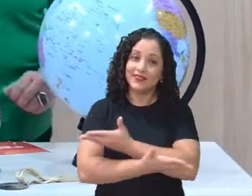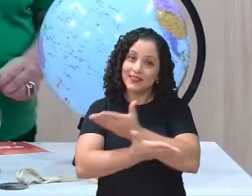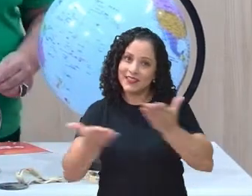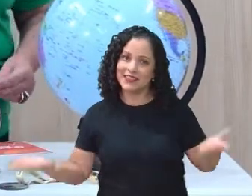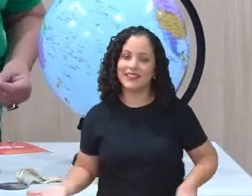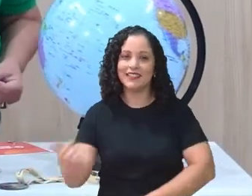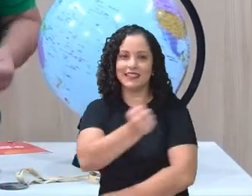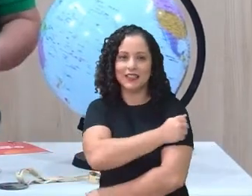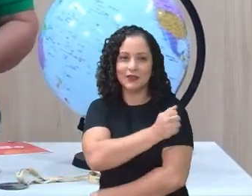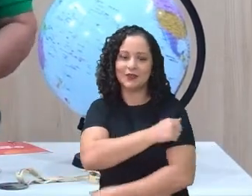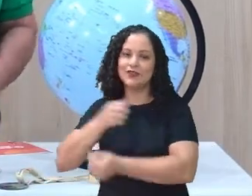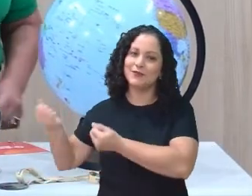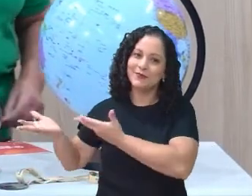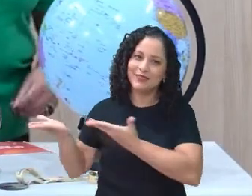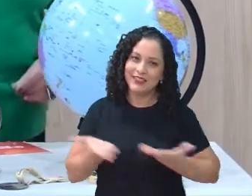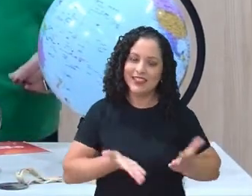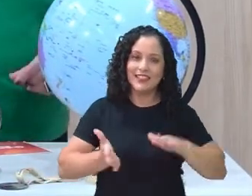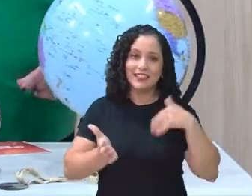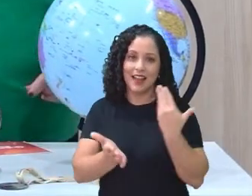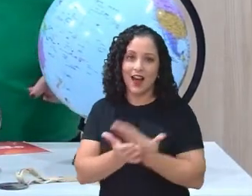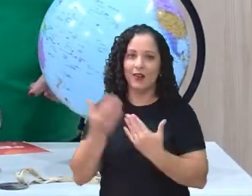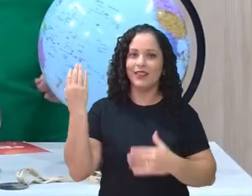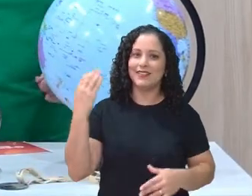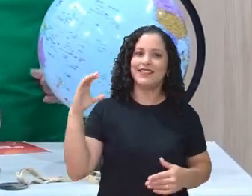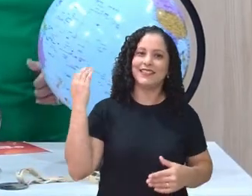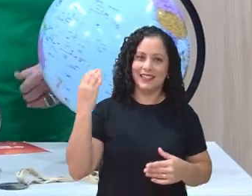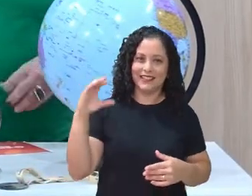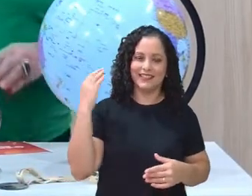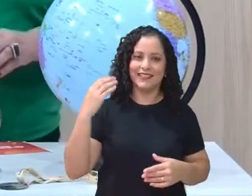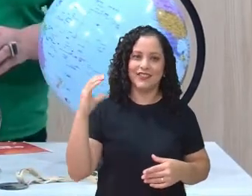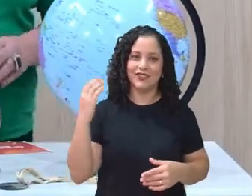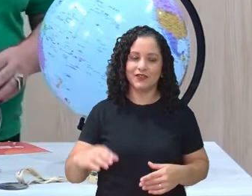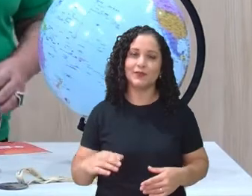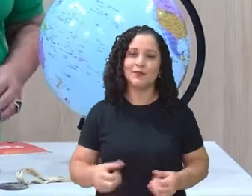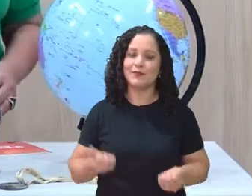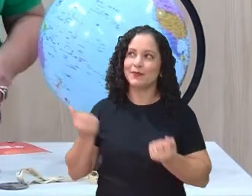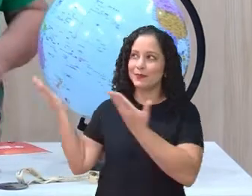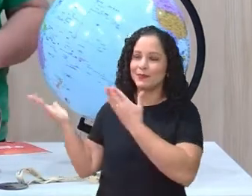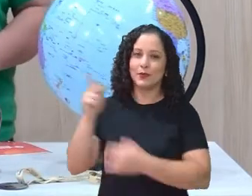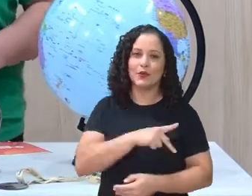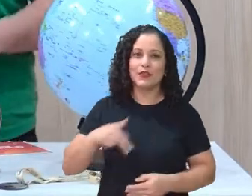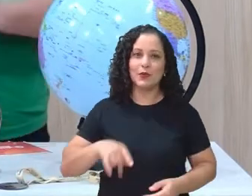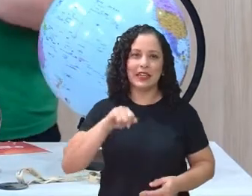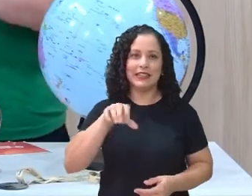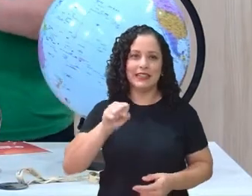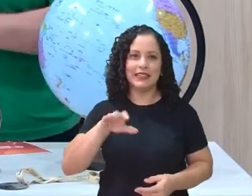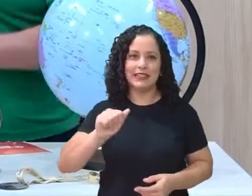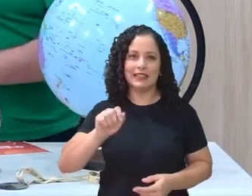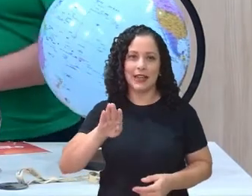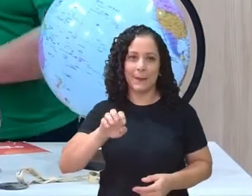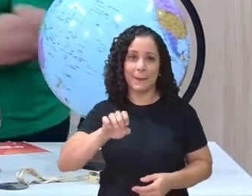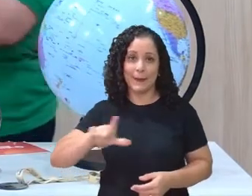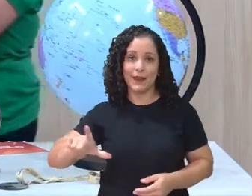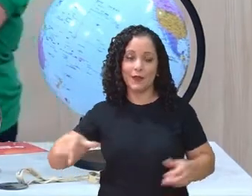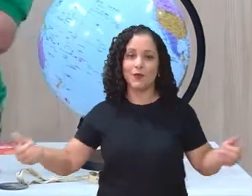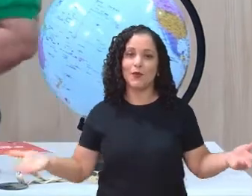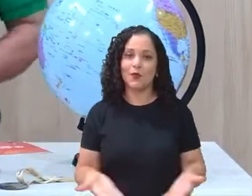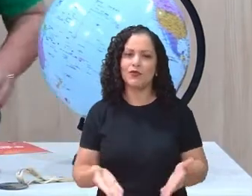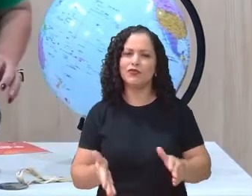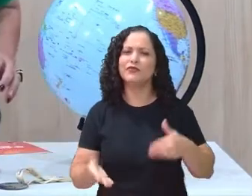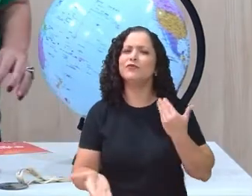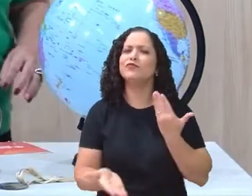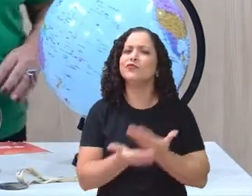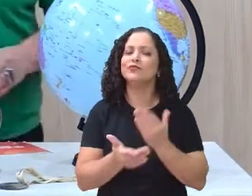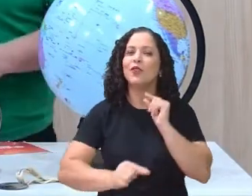e alunas, bem-vindos a mais uma aula de ciência. Eu sou a professora Isabel e vamos juntos hoje trabalhar